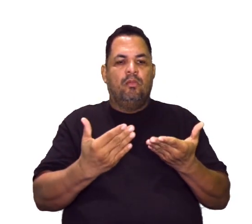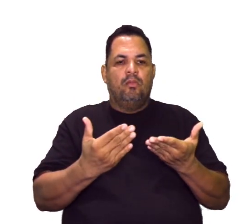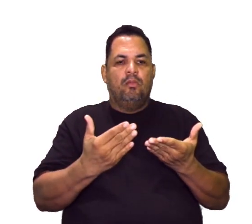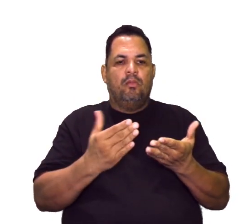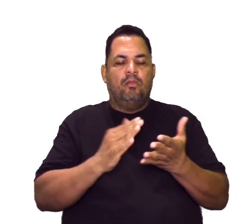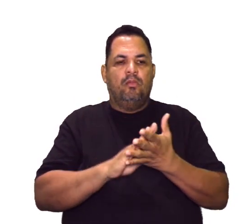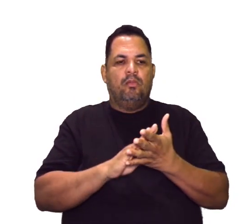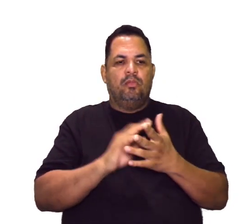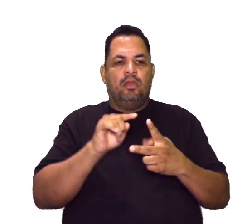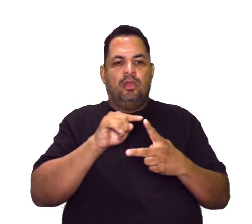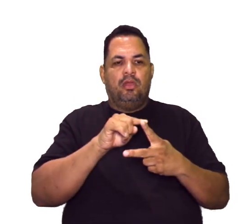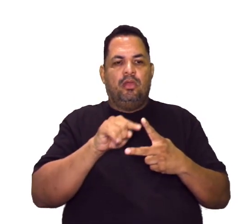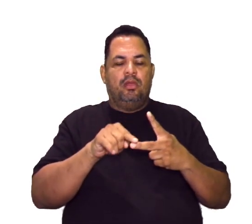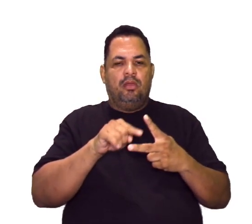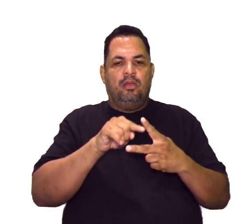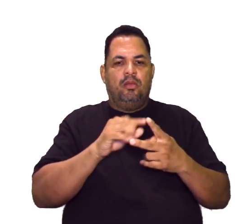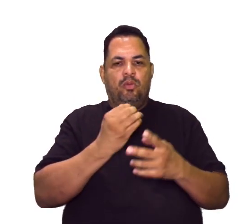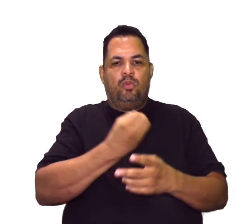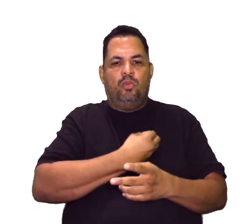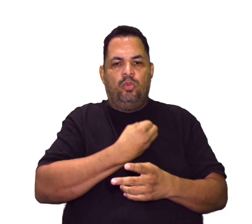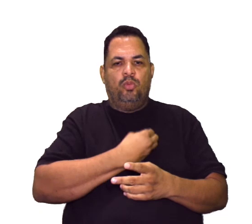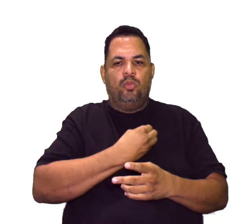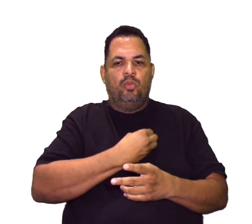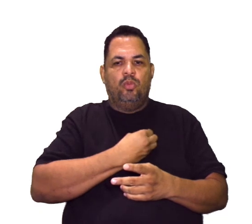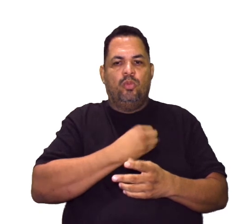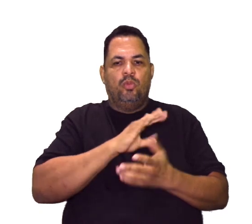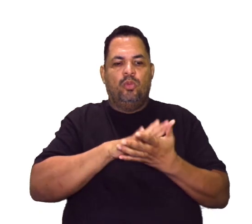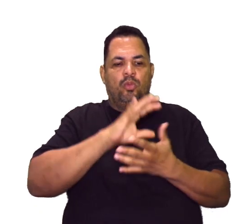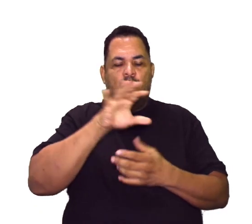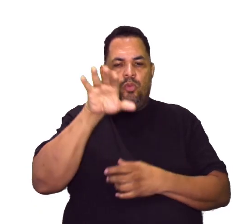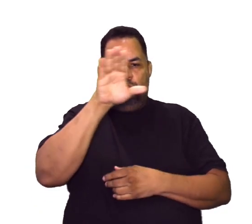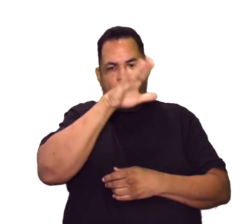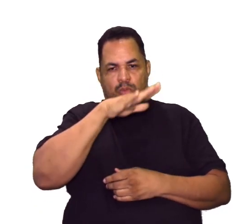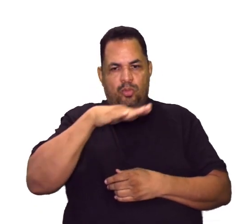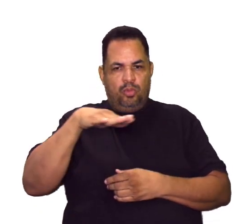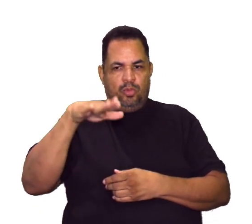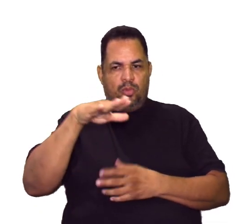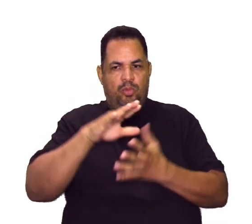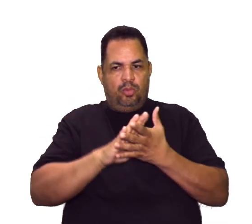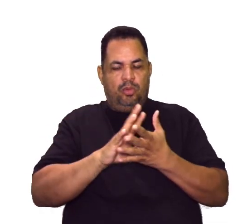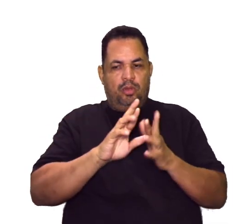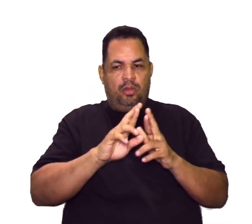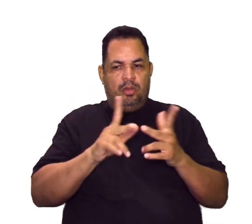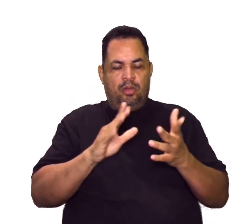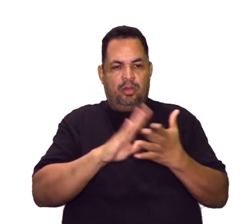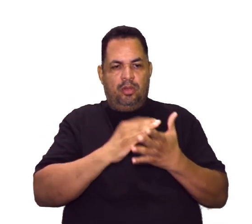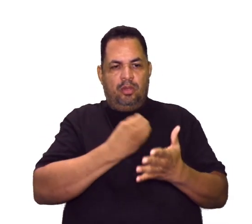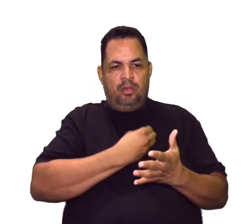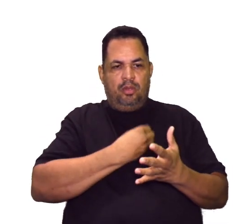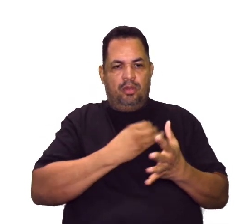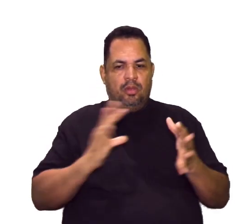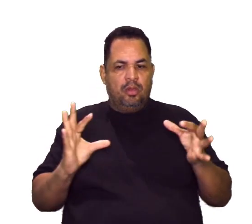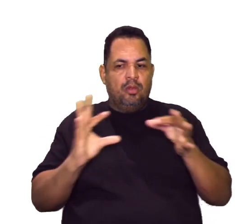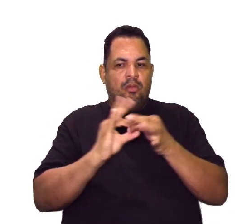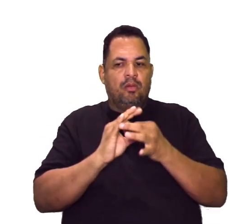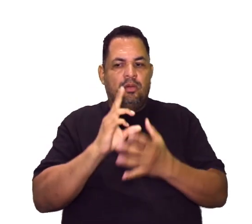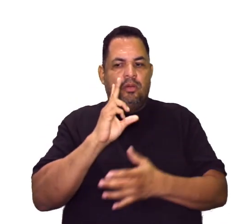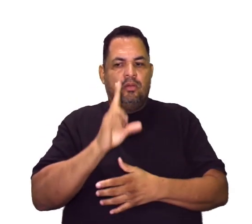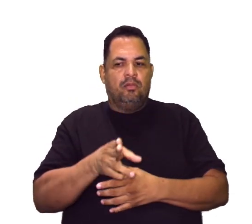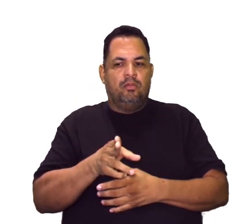geometria é angular, o número de nuvens eletrônicos no átomo central é diferente do número de ligantes